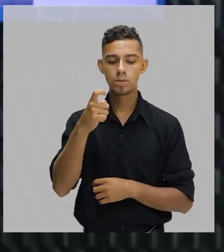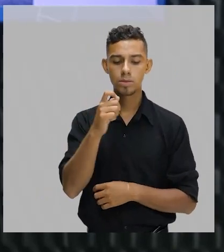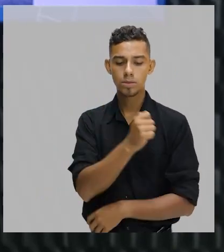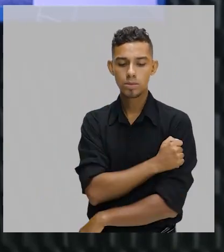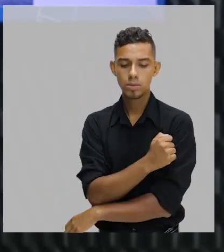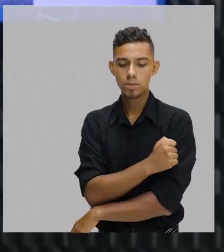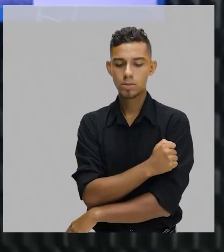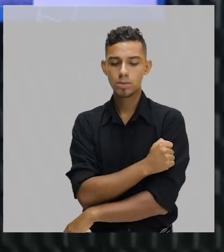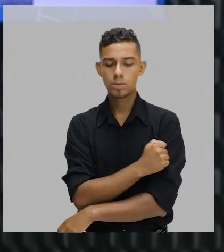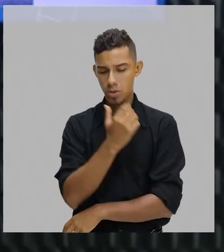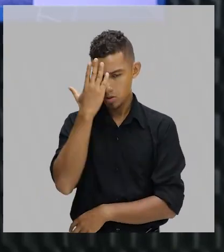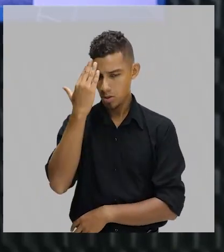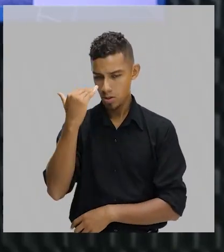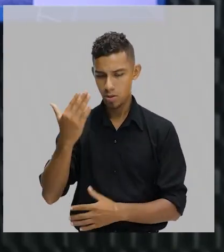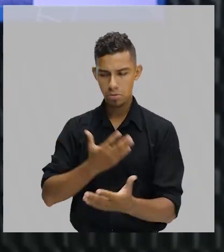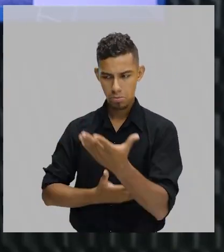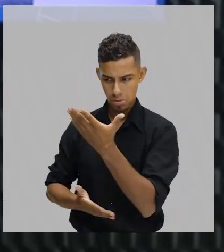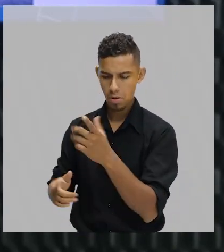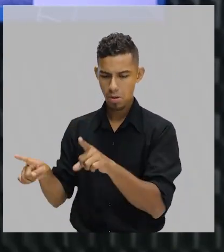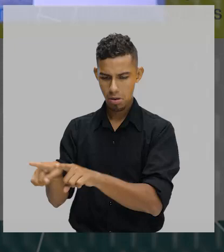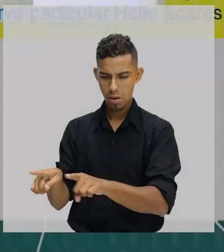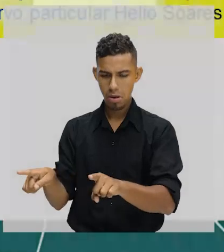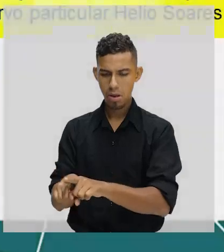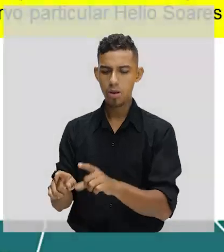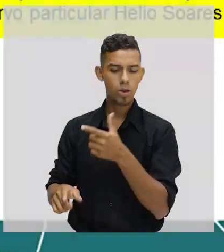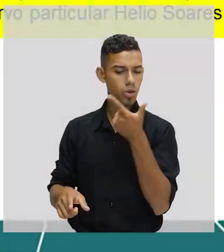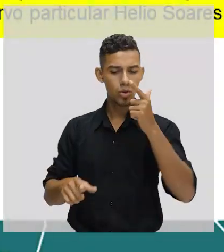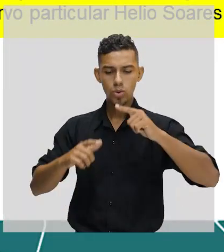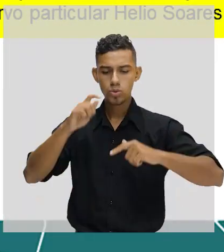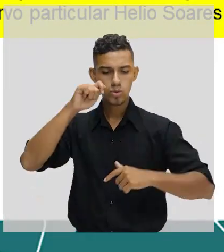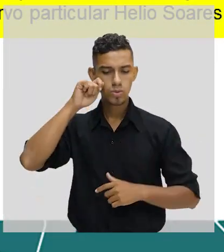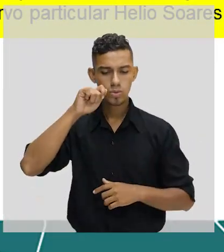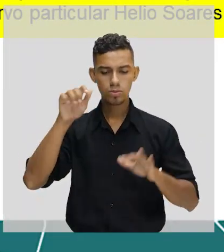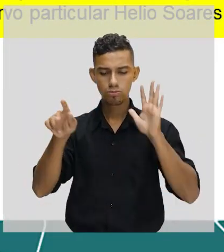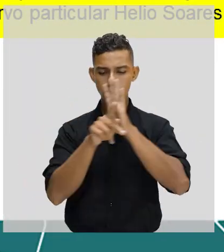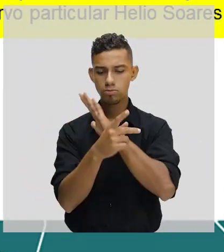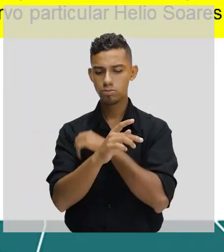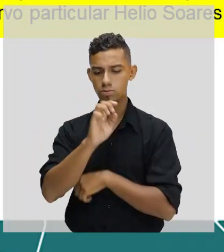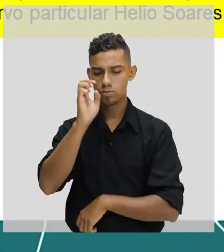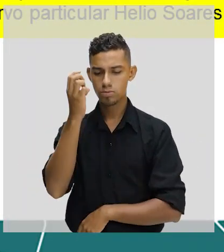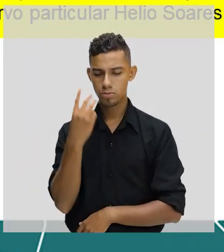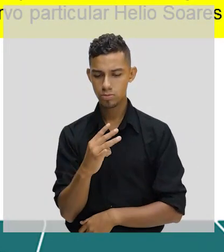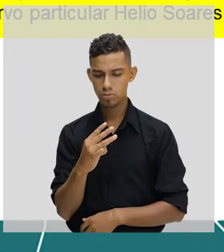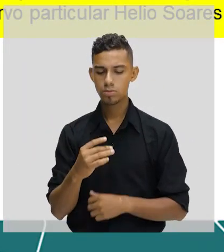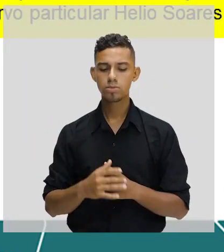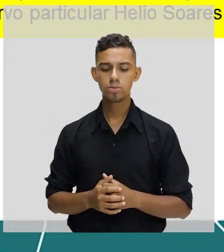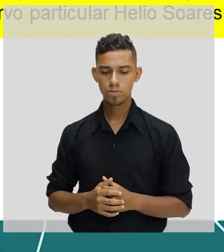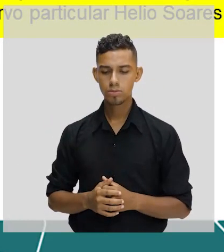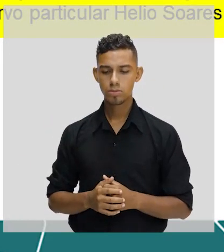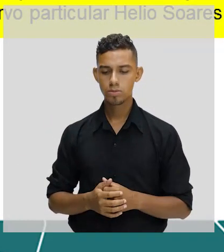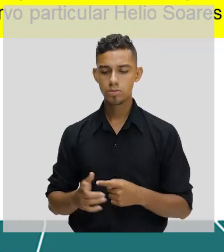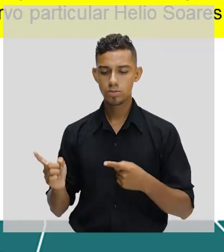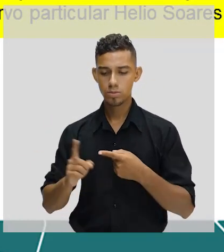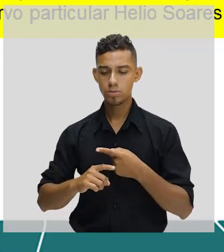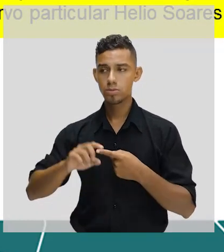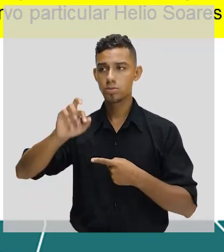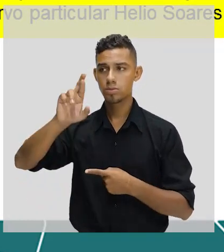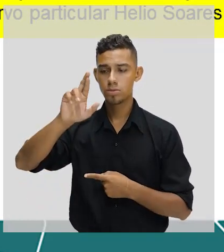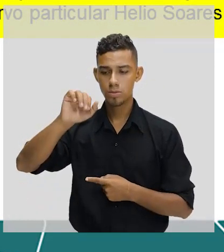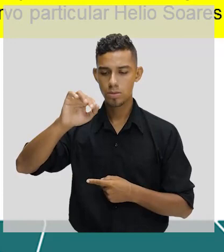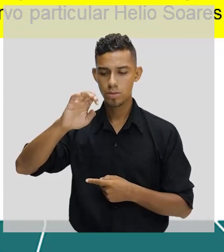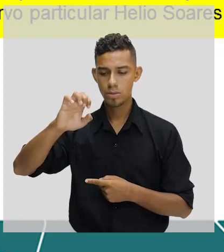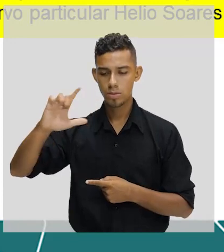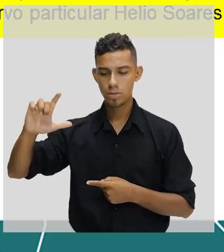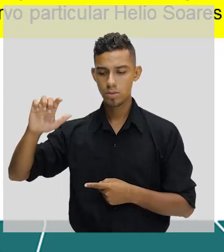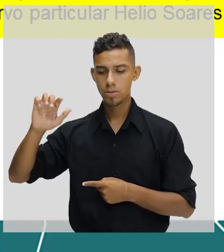descarado deles, e outros artistas maranhenses. O Rafael Soares, perdão, o Rafael Soares e o Hélio Soares, são primos. Um